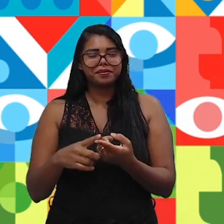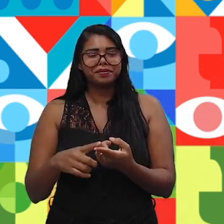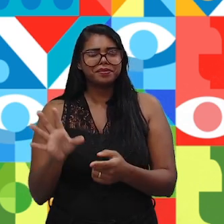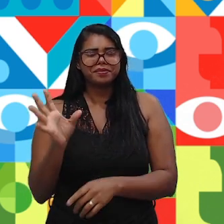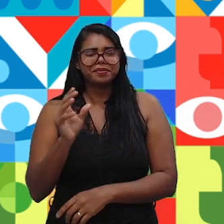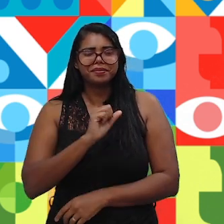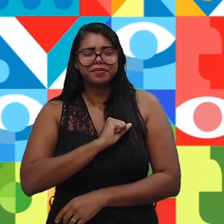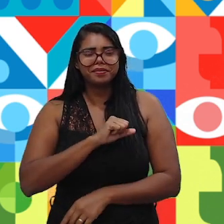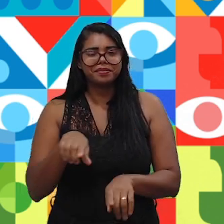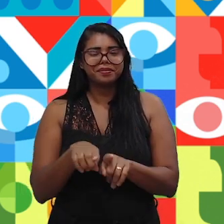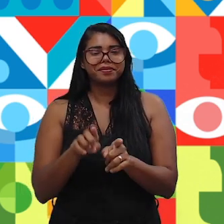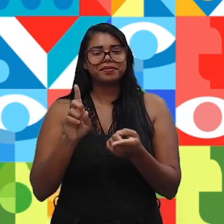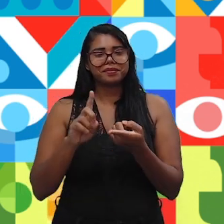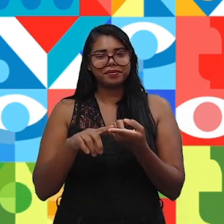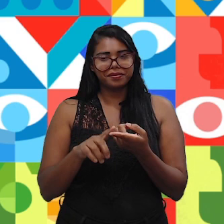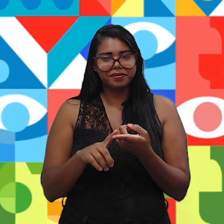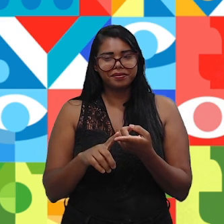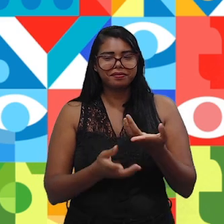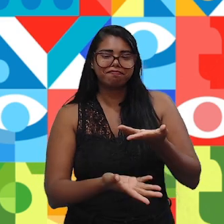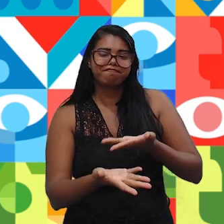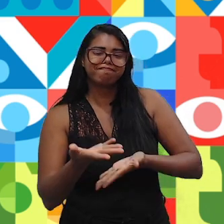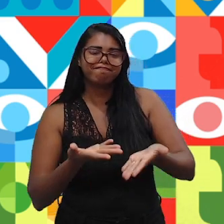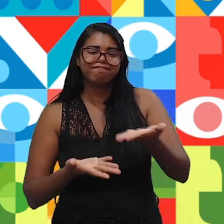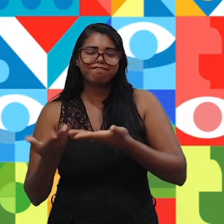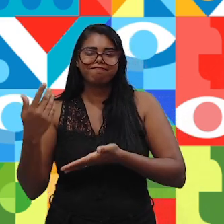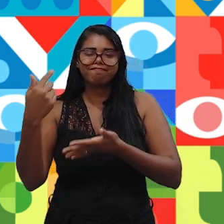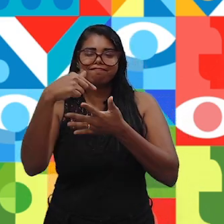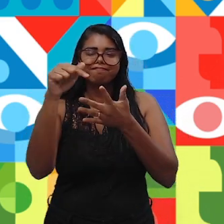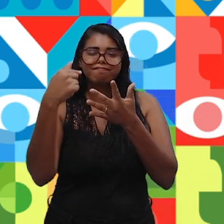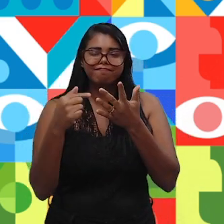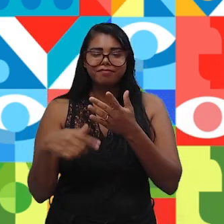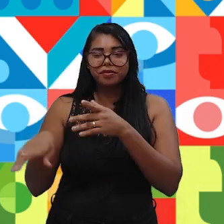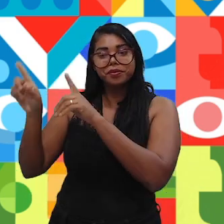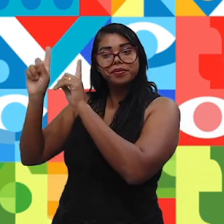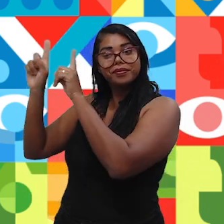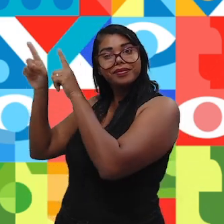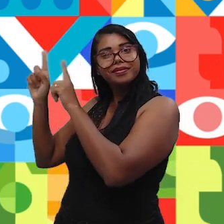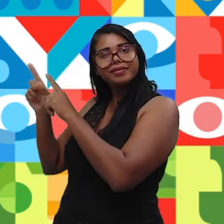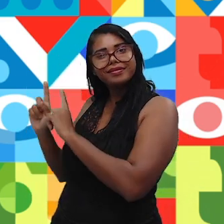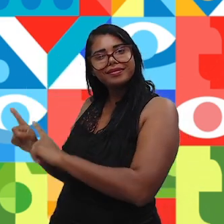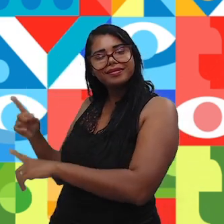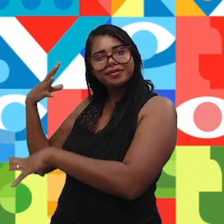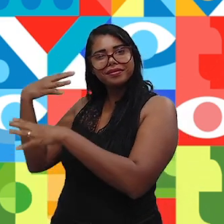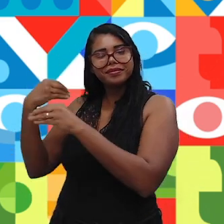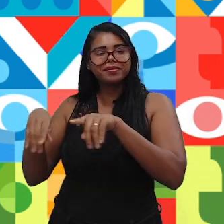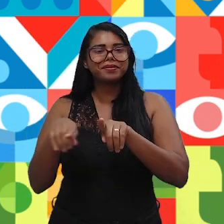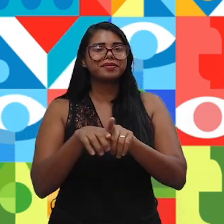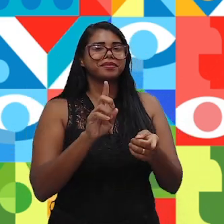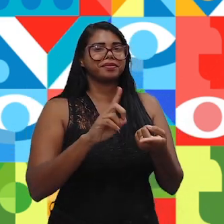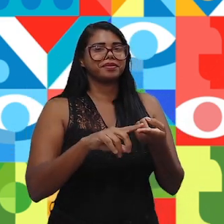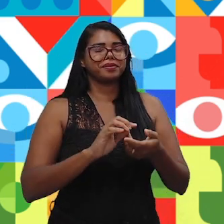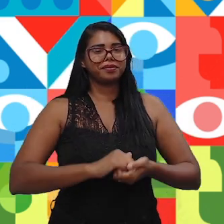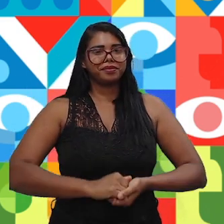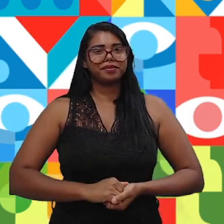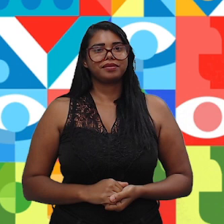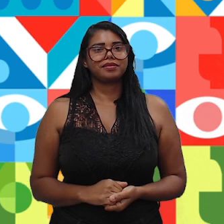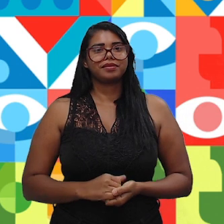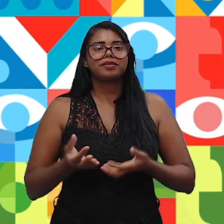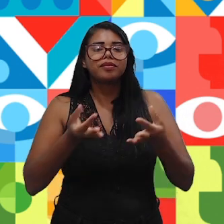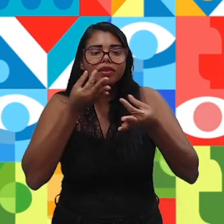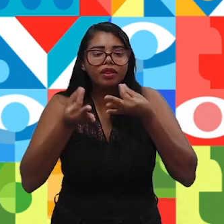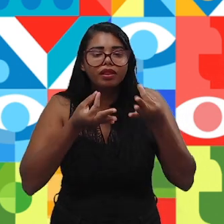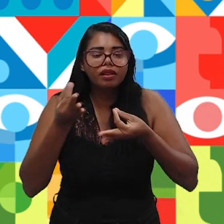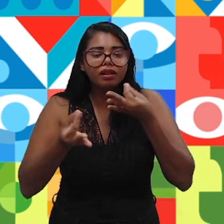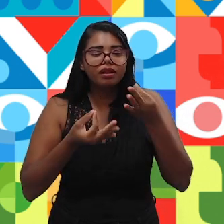carinho. E eles acabam estando todos ali, ó. É um conjunto, então um vai complementando o outro. Então, a minha dica é que